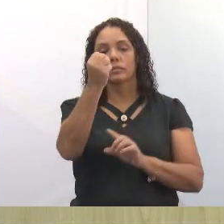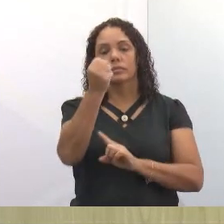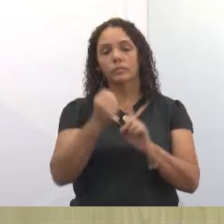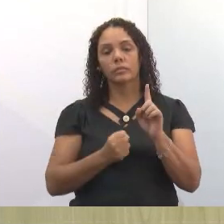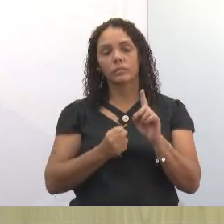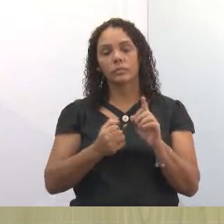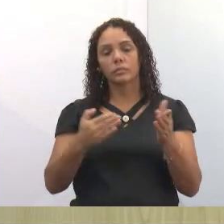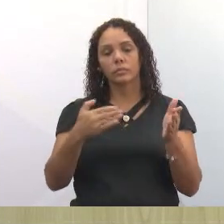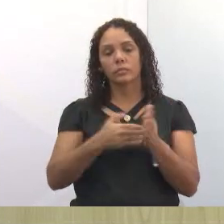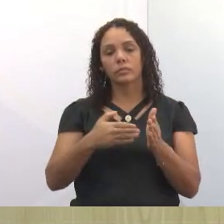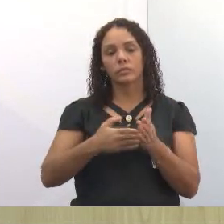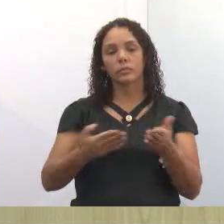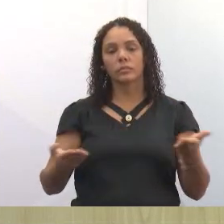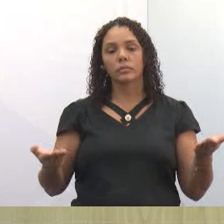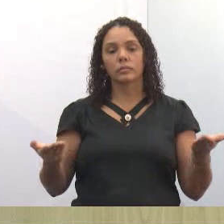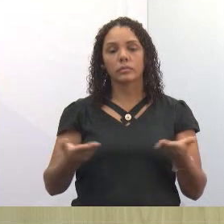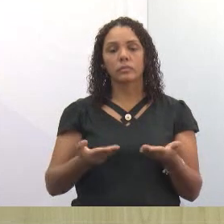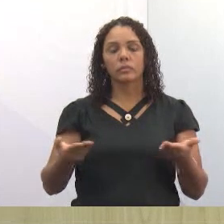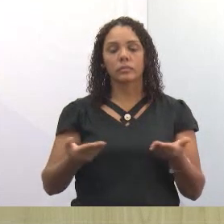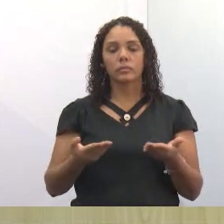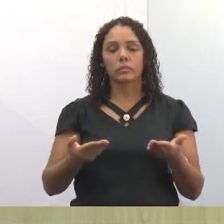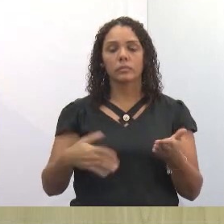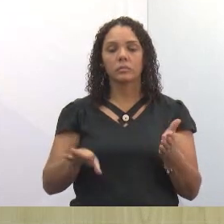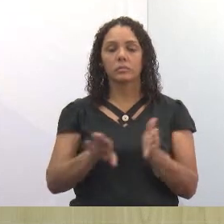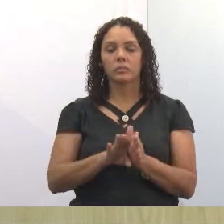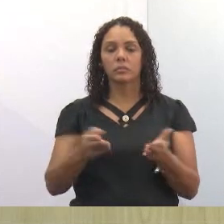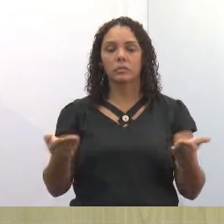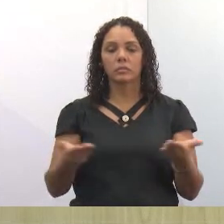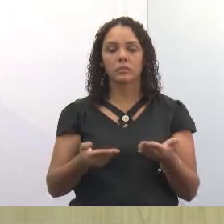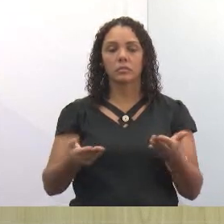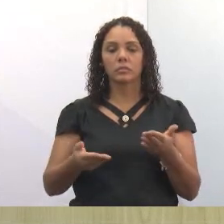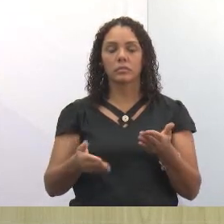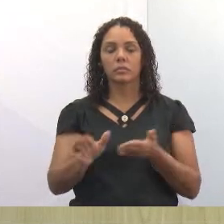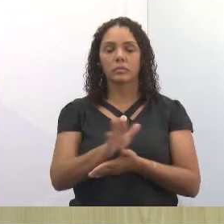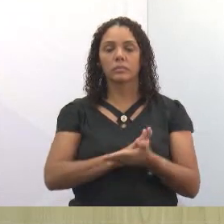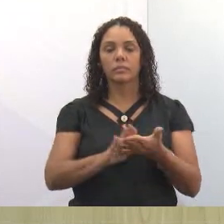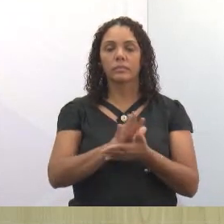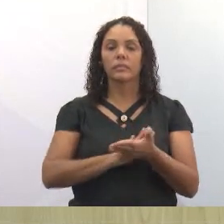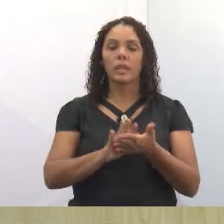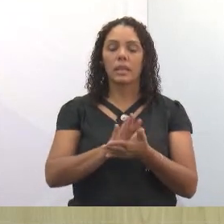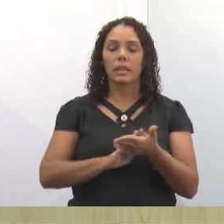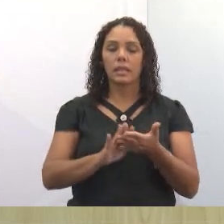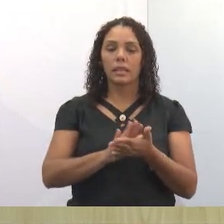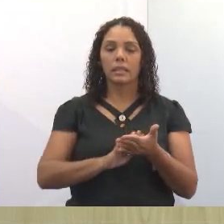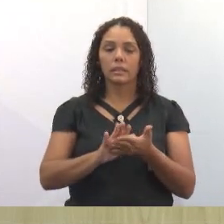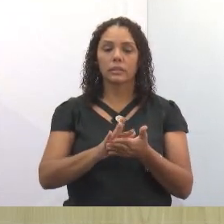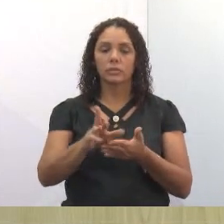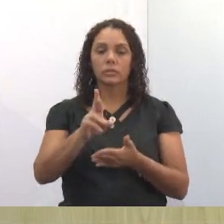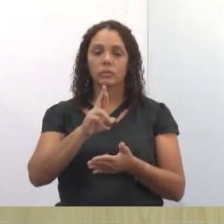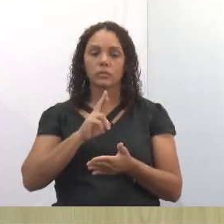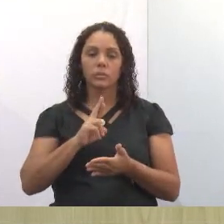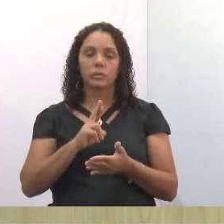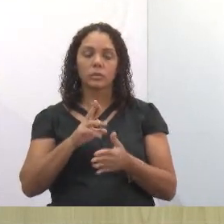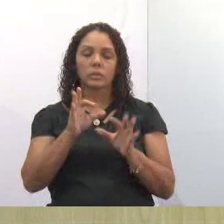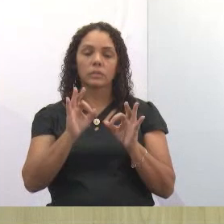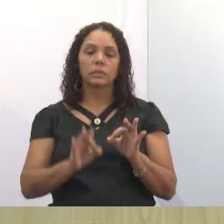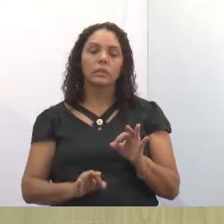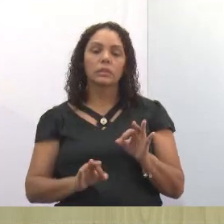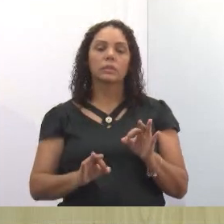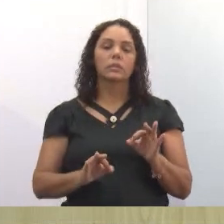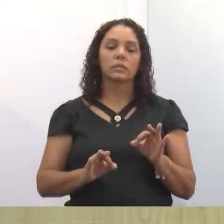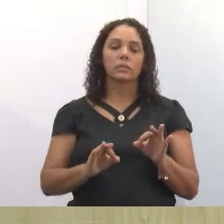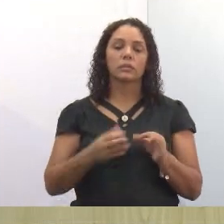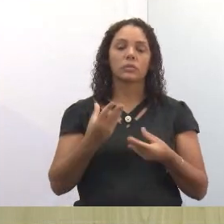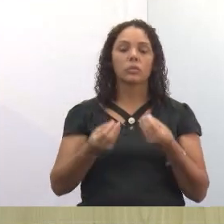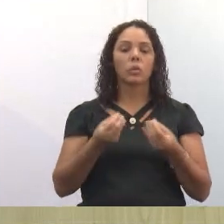até a presente data não obtivemos nenhum retorno plausível sobre a liberação de